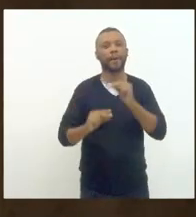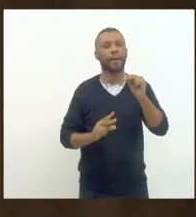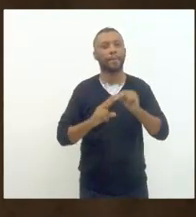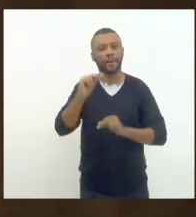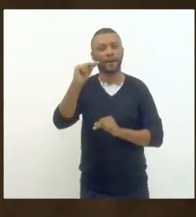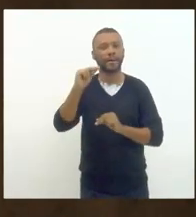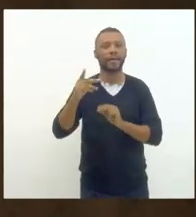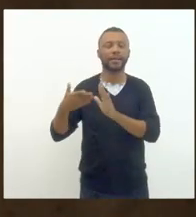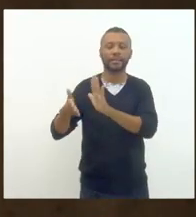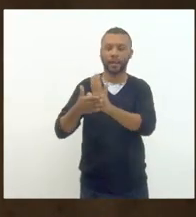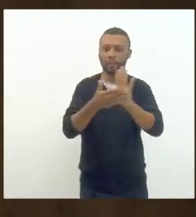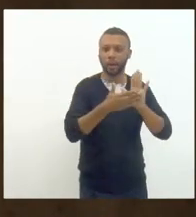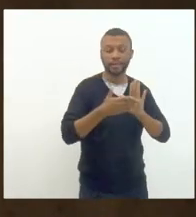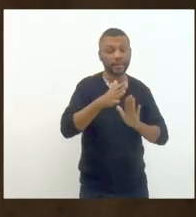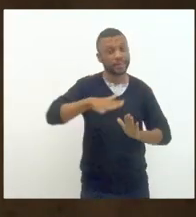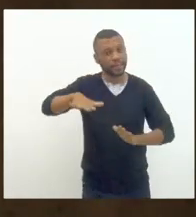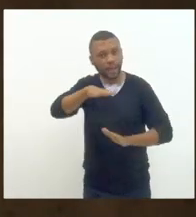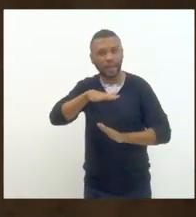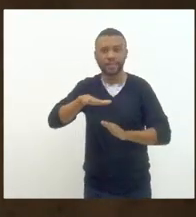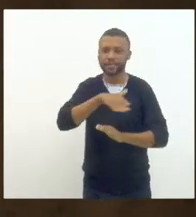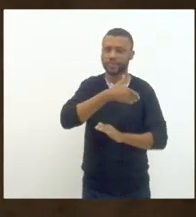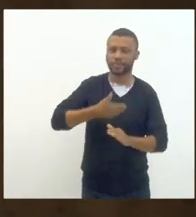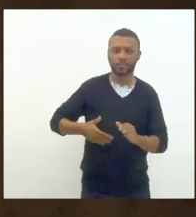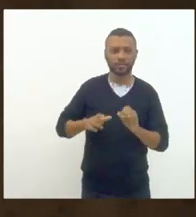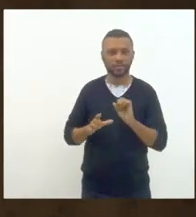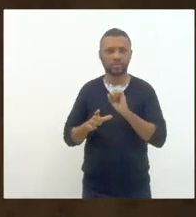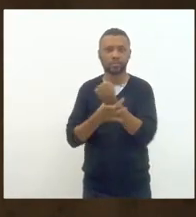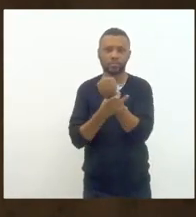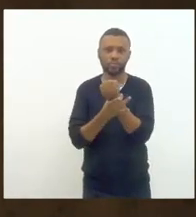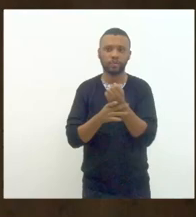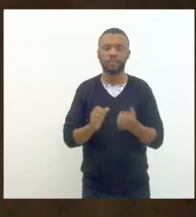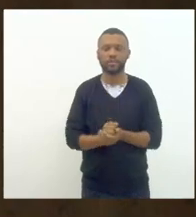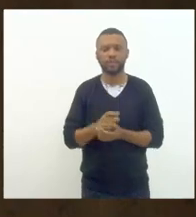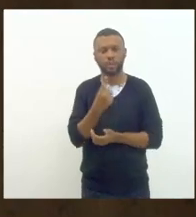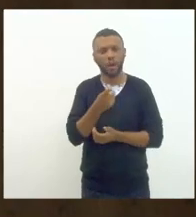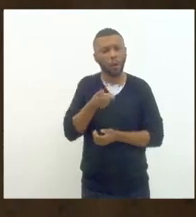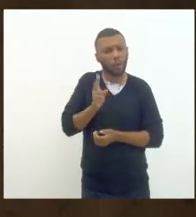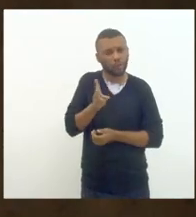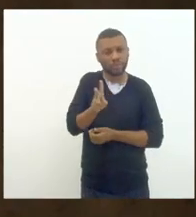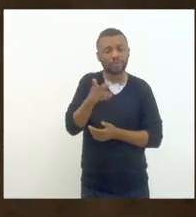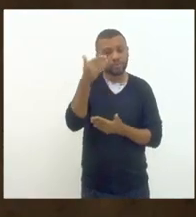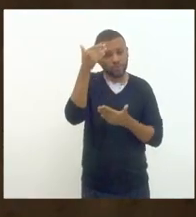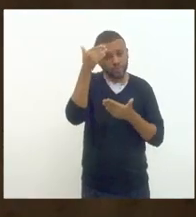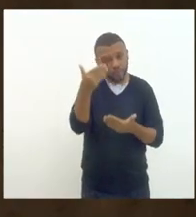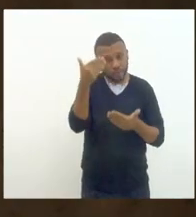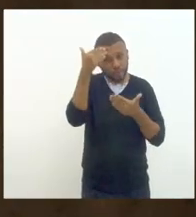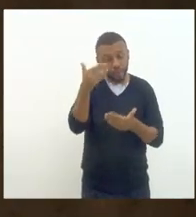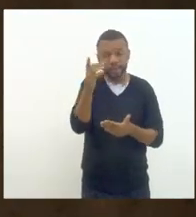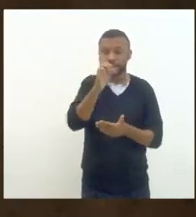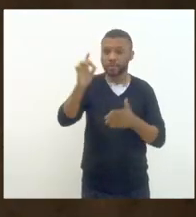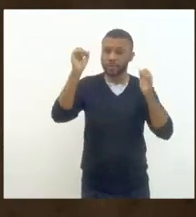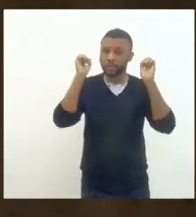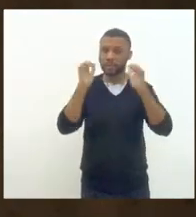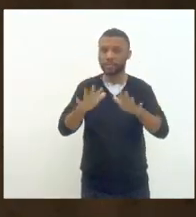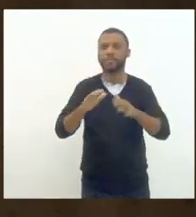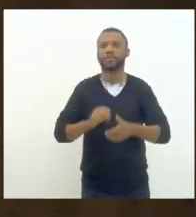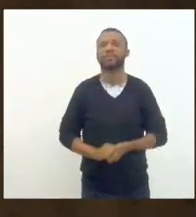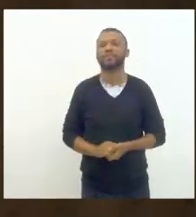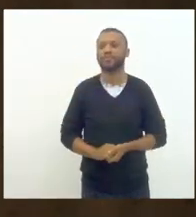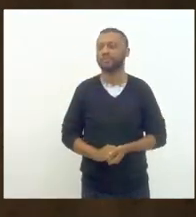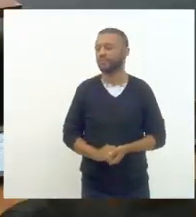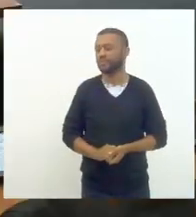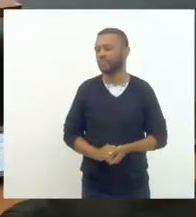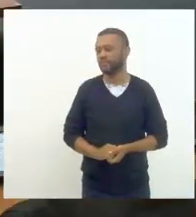nas pautas na área de segurança pública, e que assim continue. Muito obrigado e que Deus os abençoe.